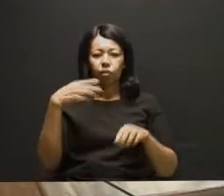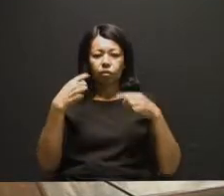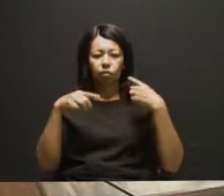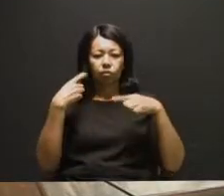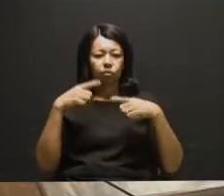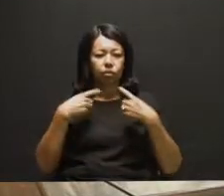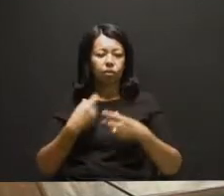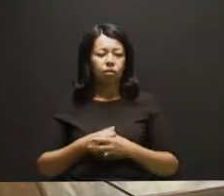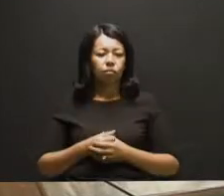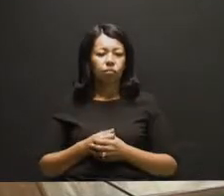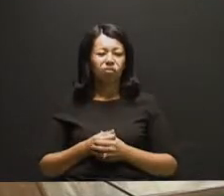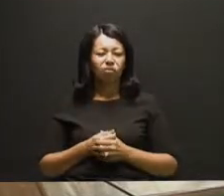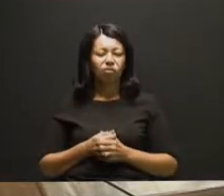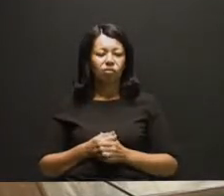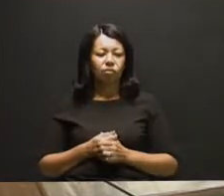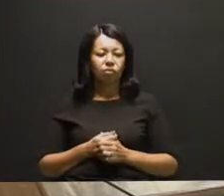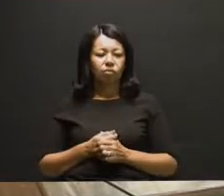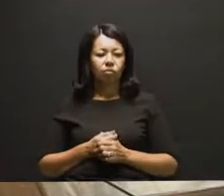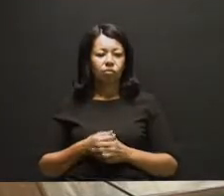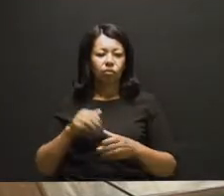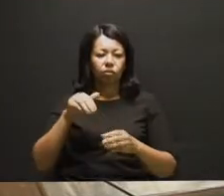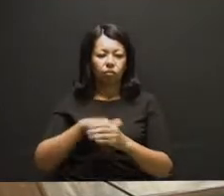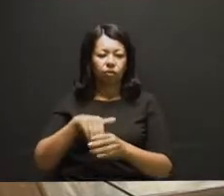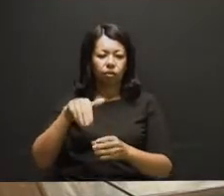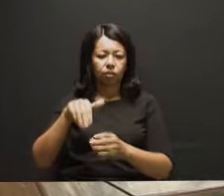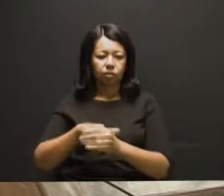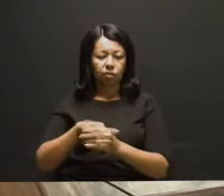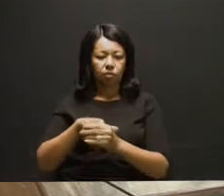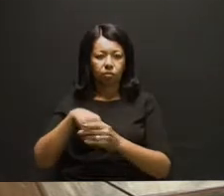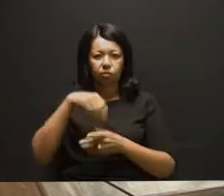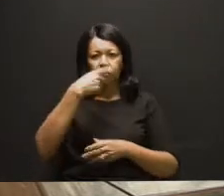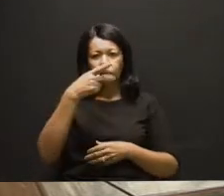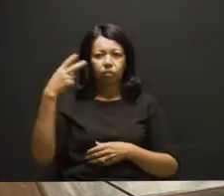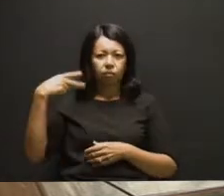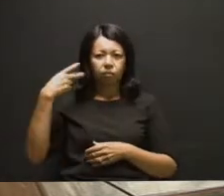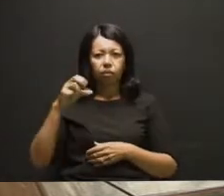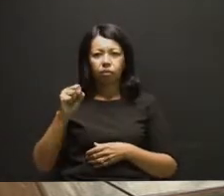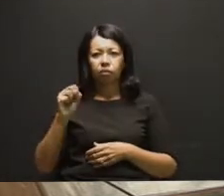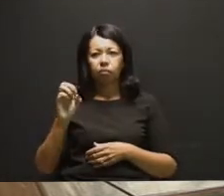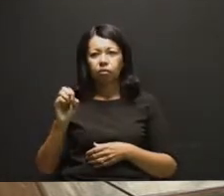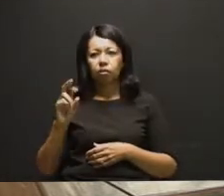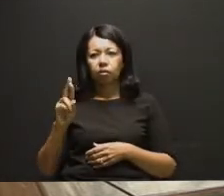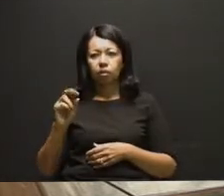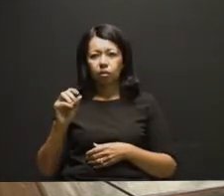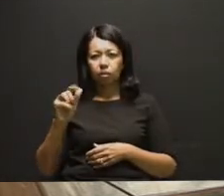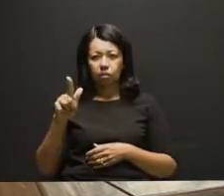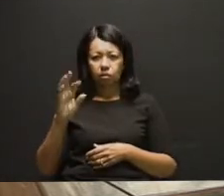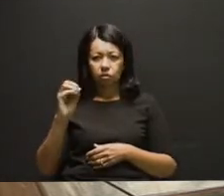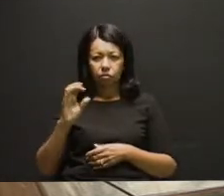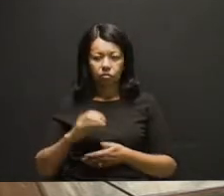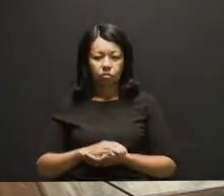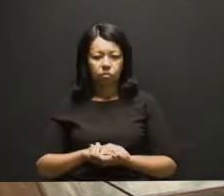discussão em votação com a palavra vereador sérgio calçados